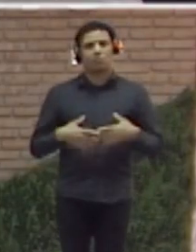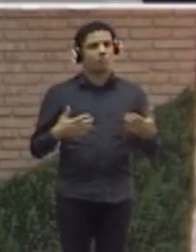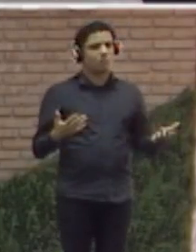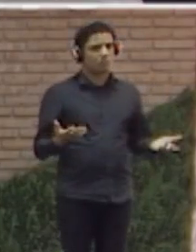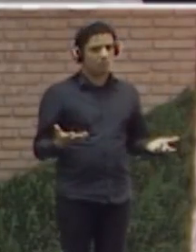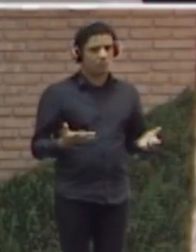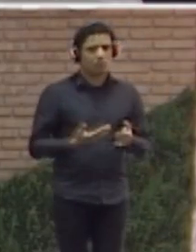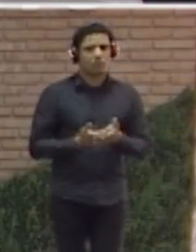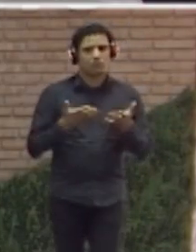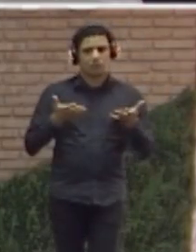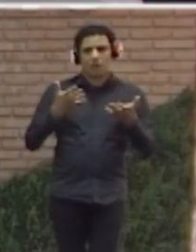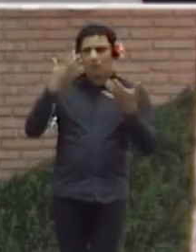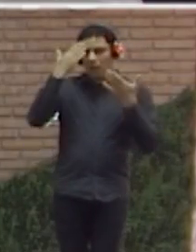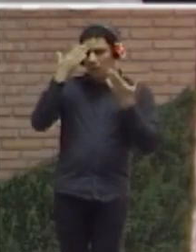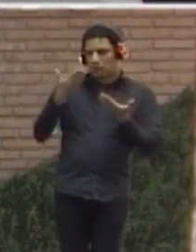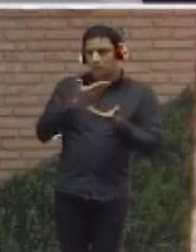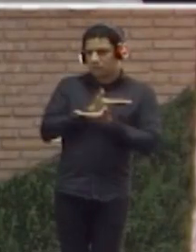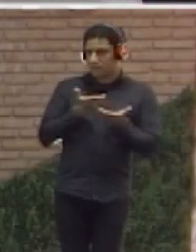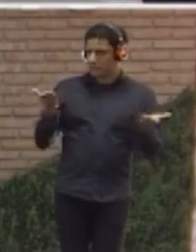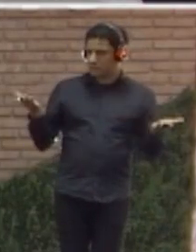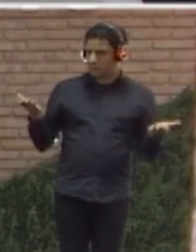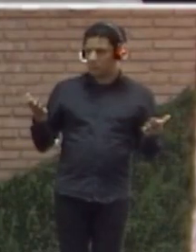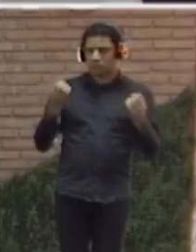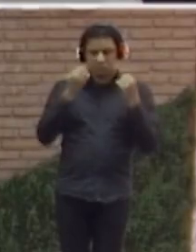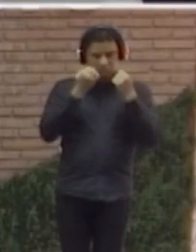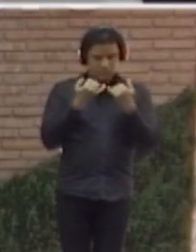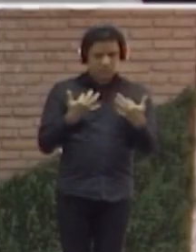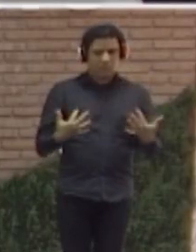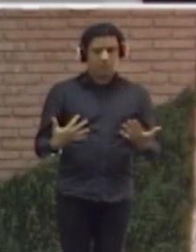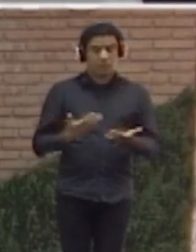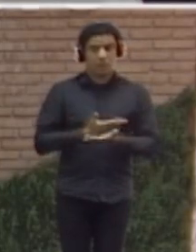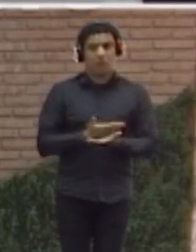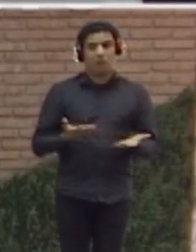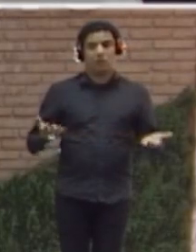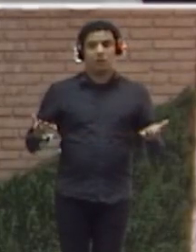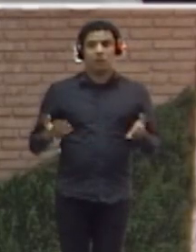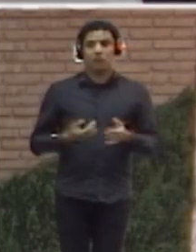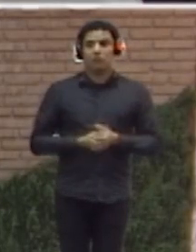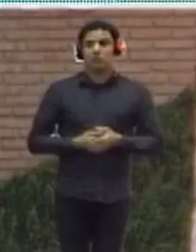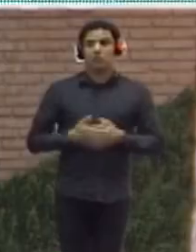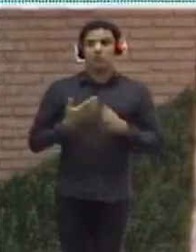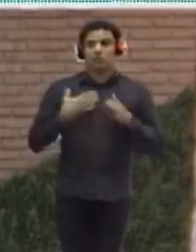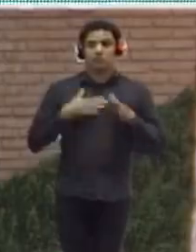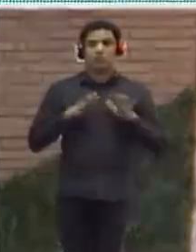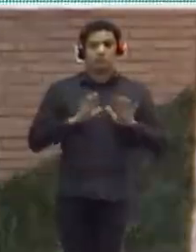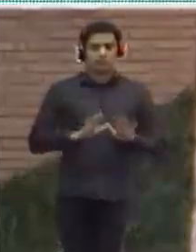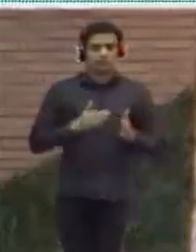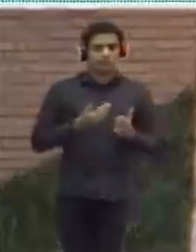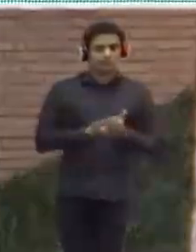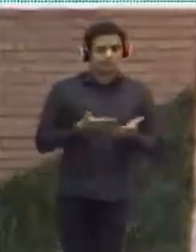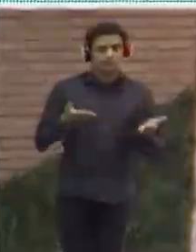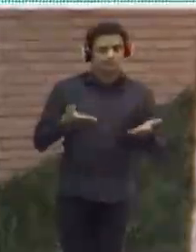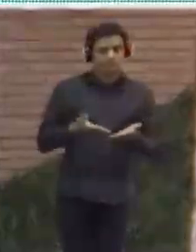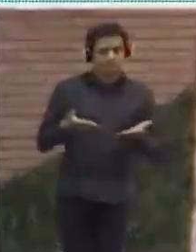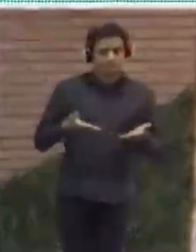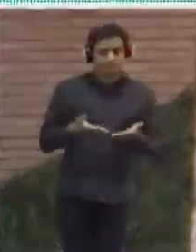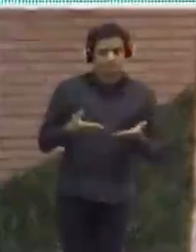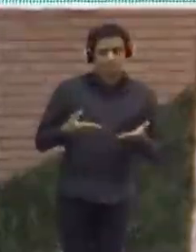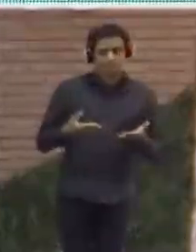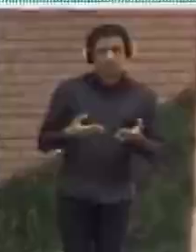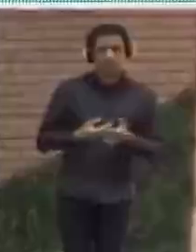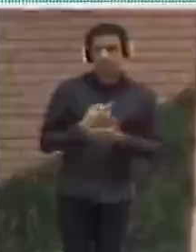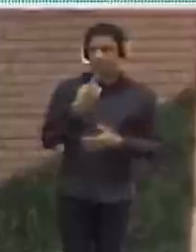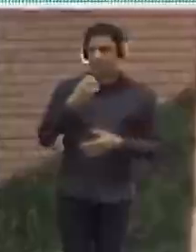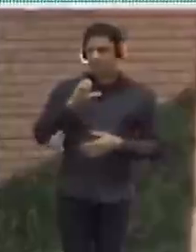Pessoal, eu queria agradecer demais a vocês da plateia aí que ficaram até as 19 horas, 23